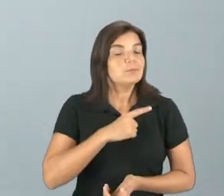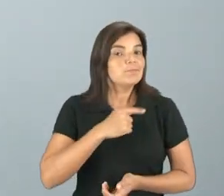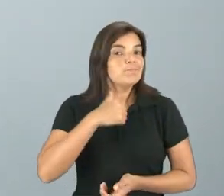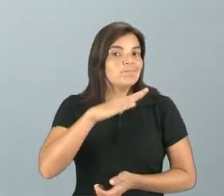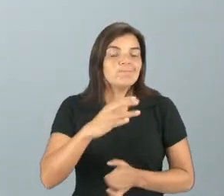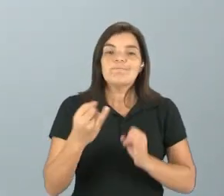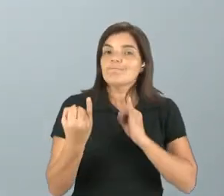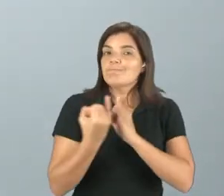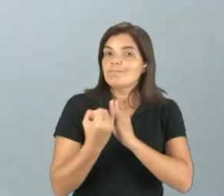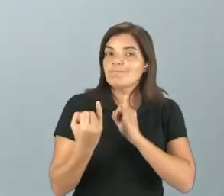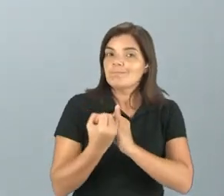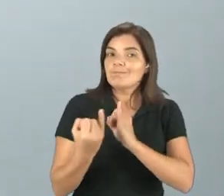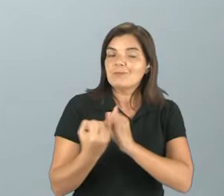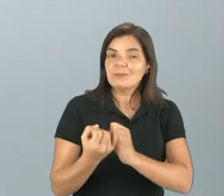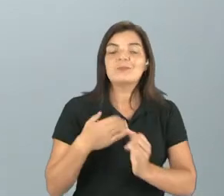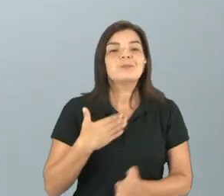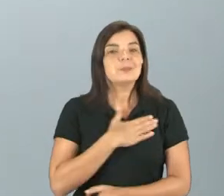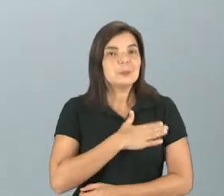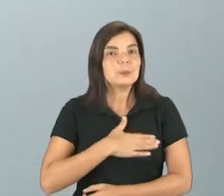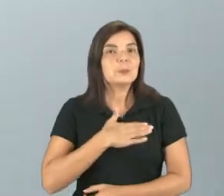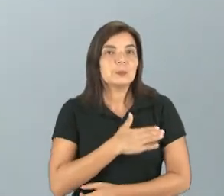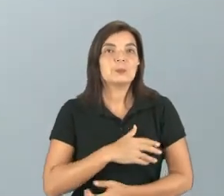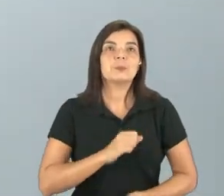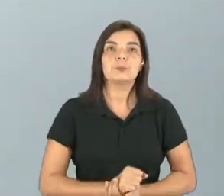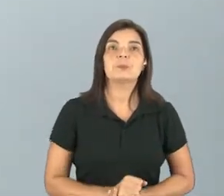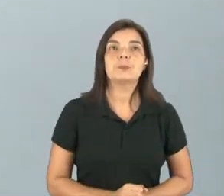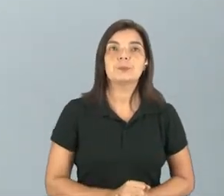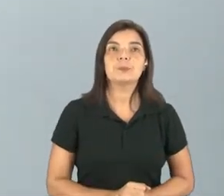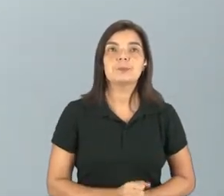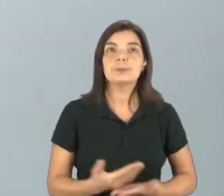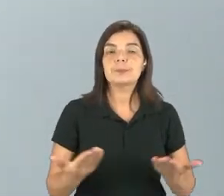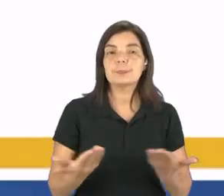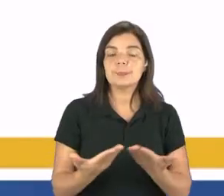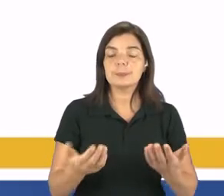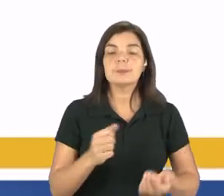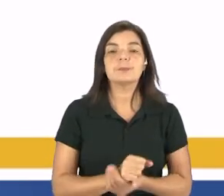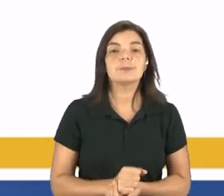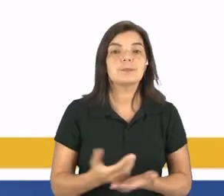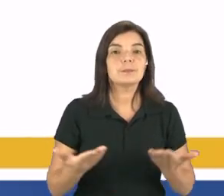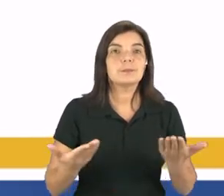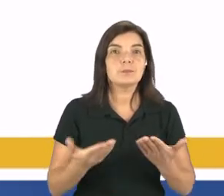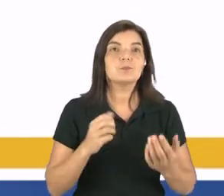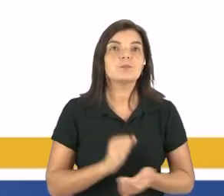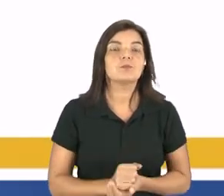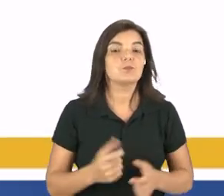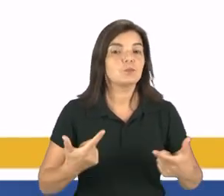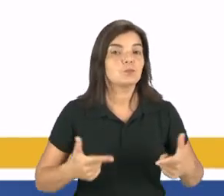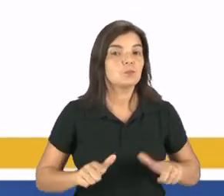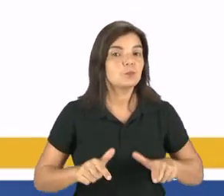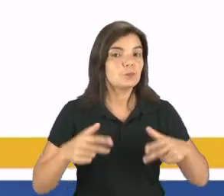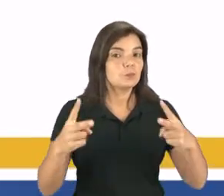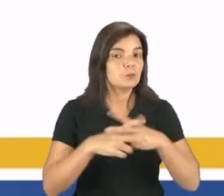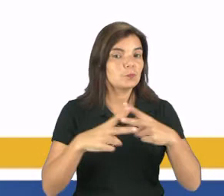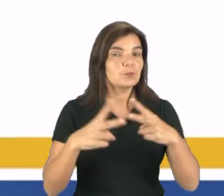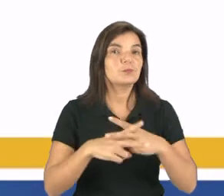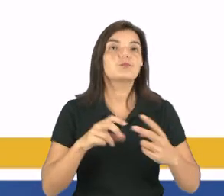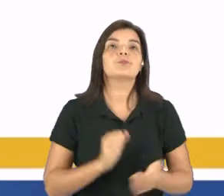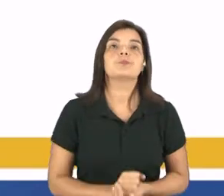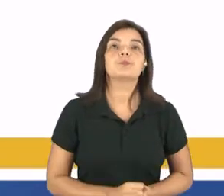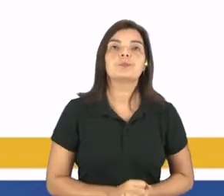mais afinidade, né? E a gente vai falar um pouco sobre a idade contemporânea, né? Das lutas na idade